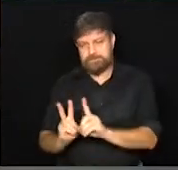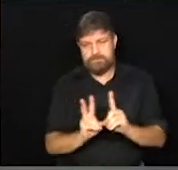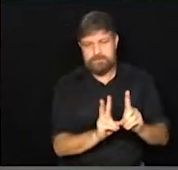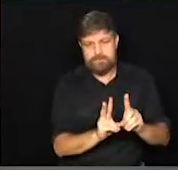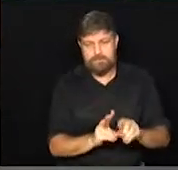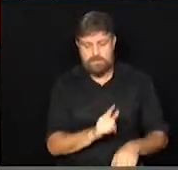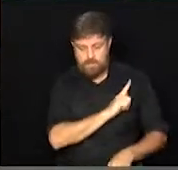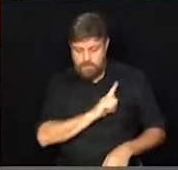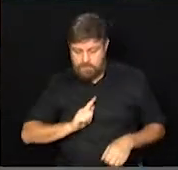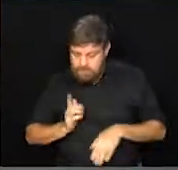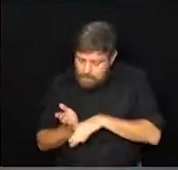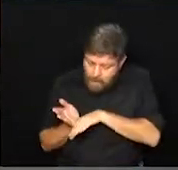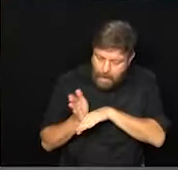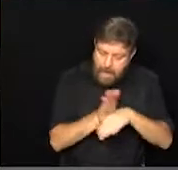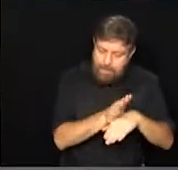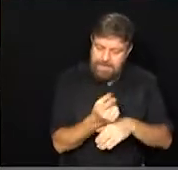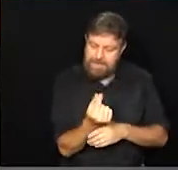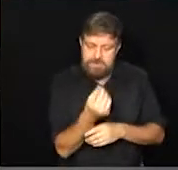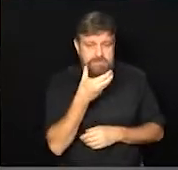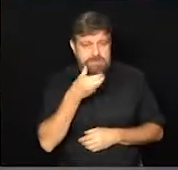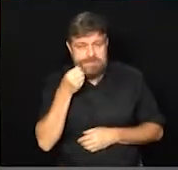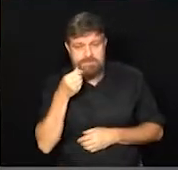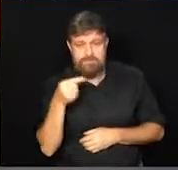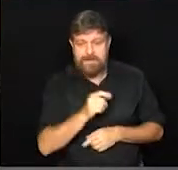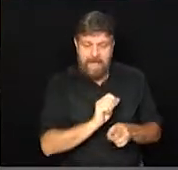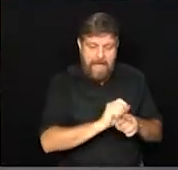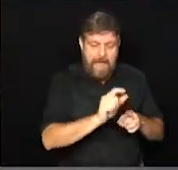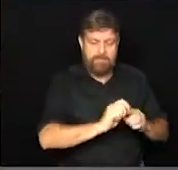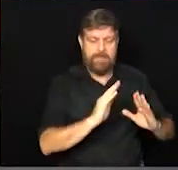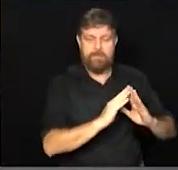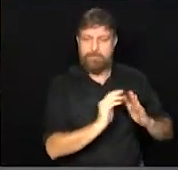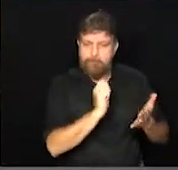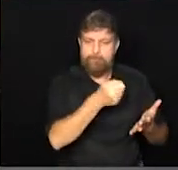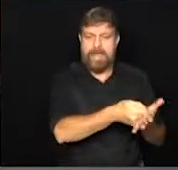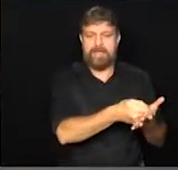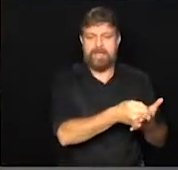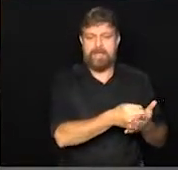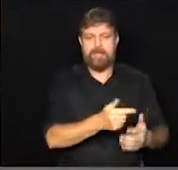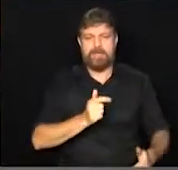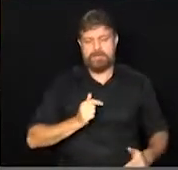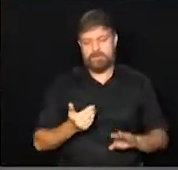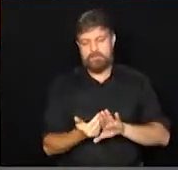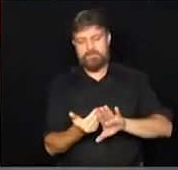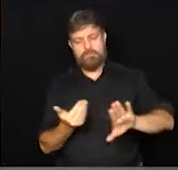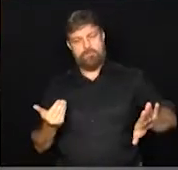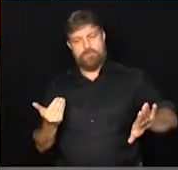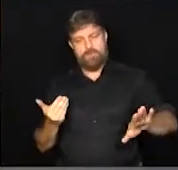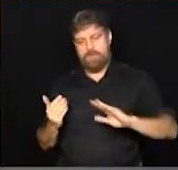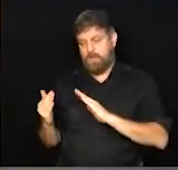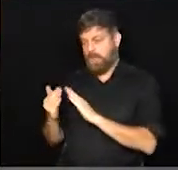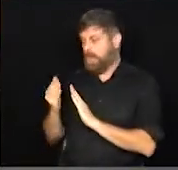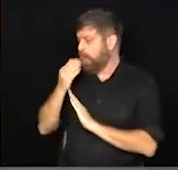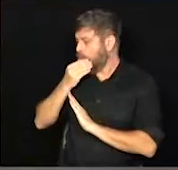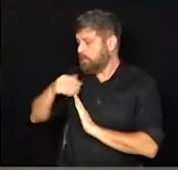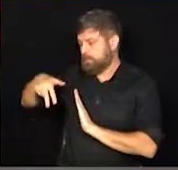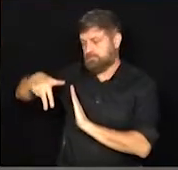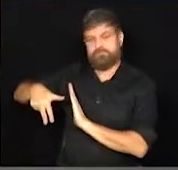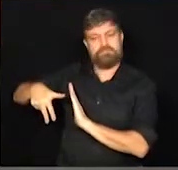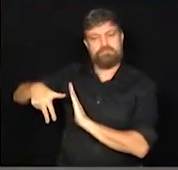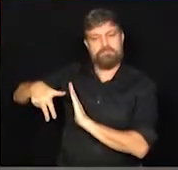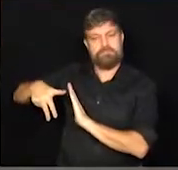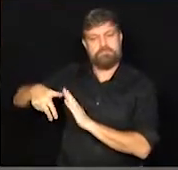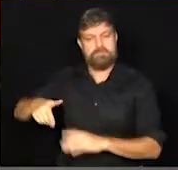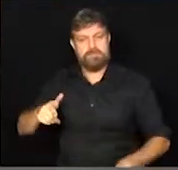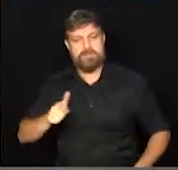Estado para arcar com outro aluguel, quando não for possível o afastamento do agressor do lar. Então, todo